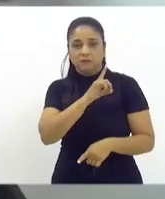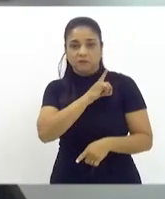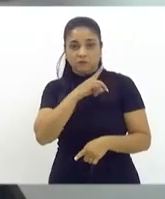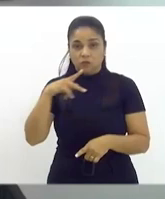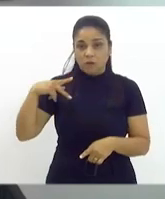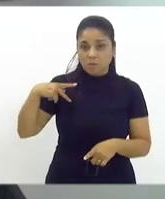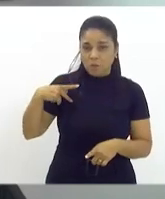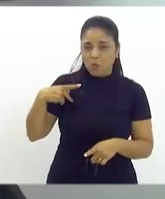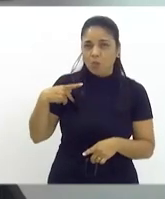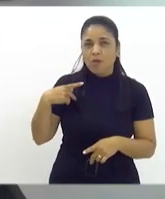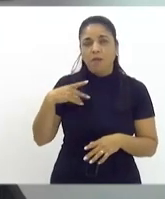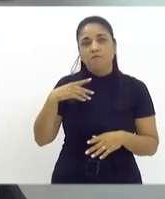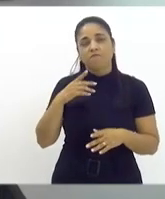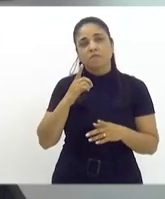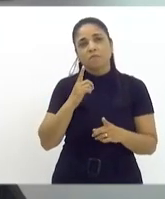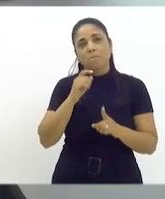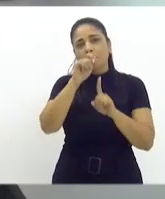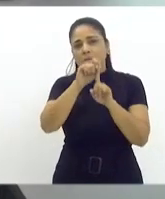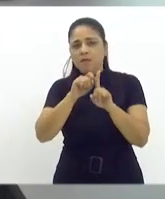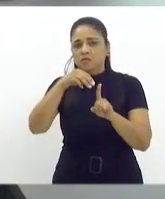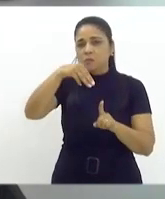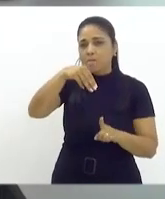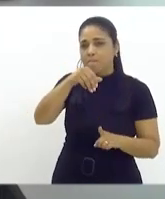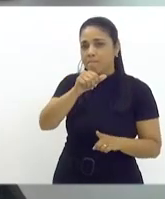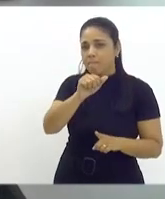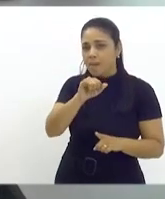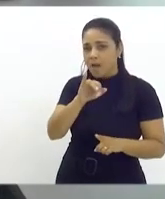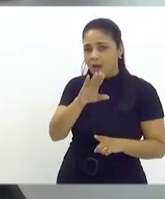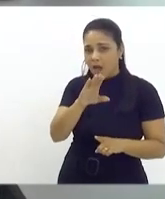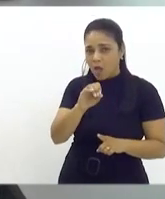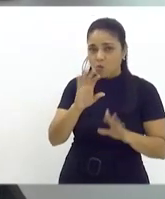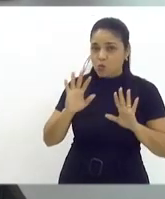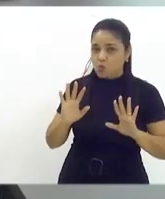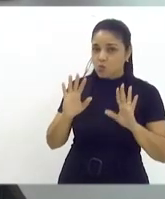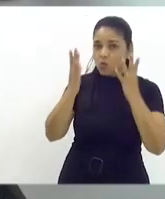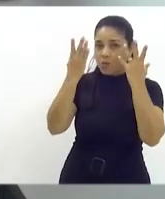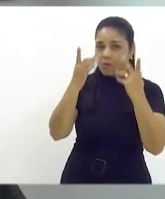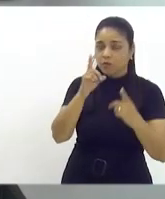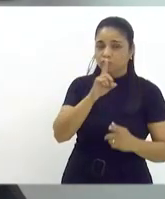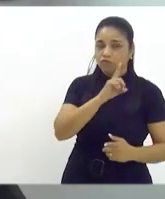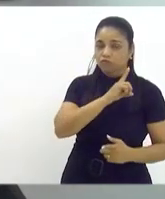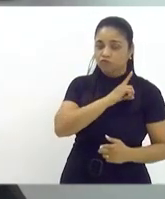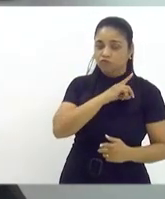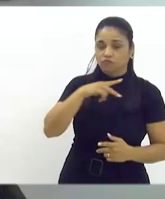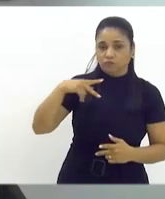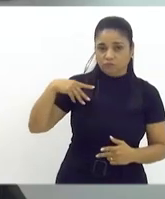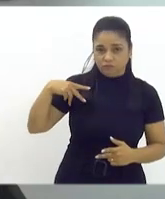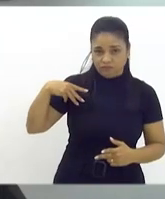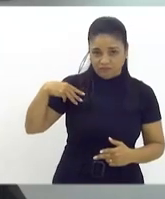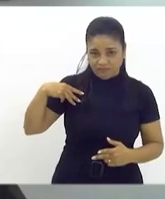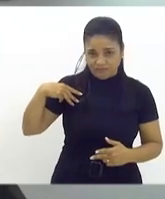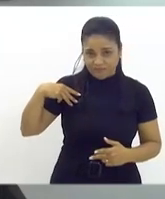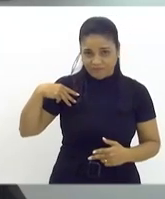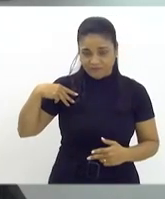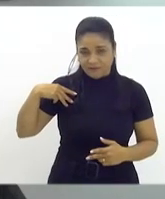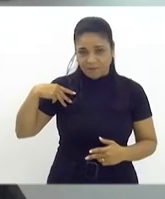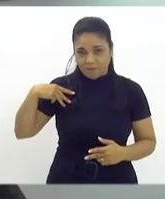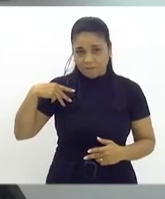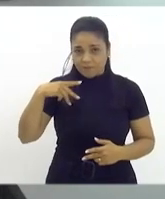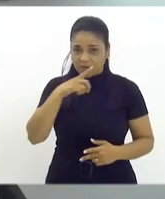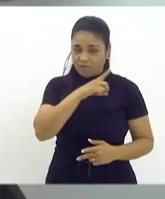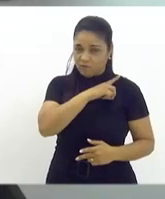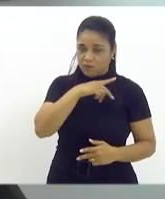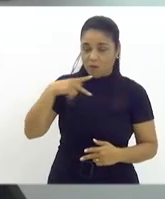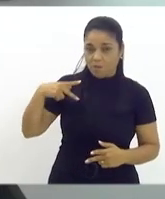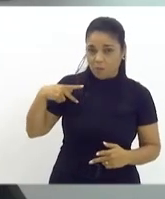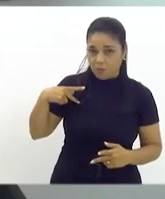foi em maio Esse encontro que é o que onde se comemora o dia da Defensoria Pública dia 19 de maio e nós resolvemos